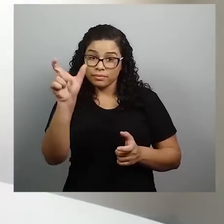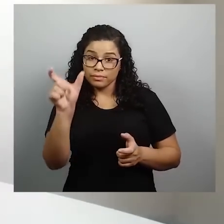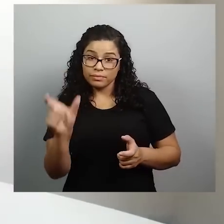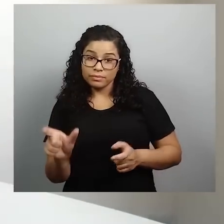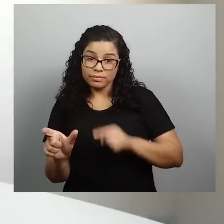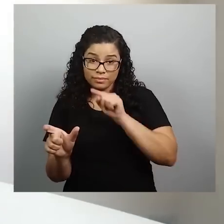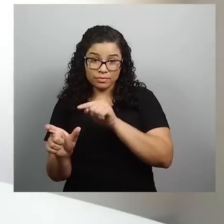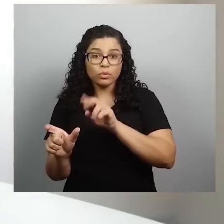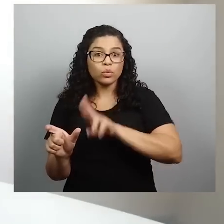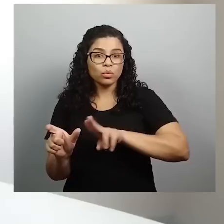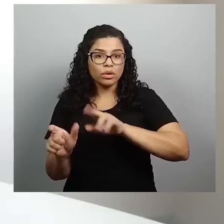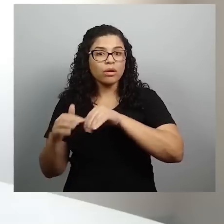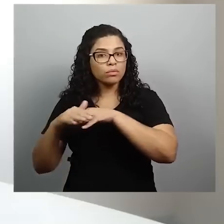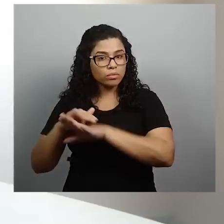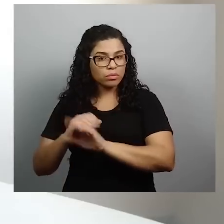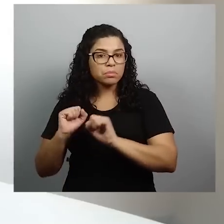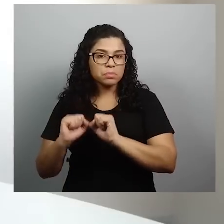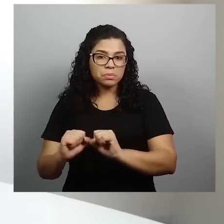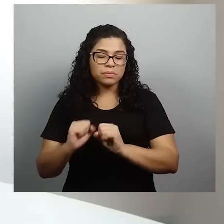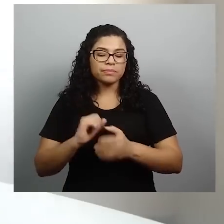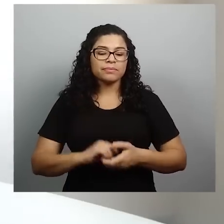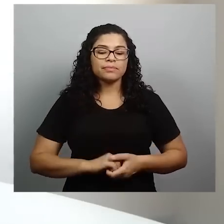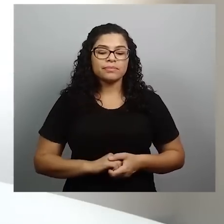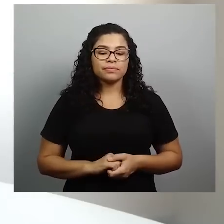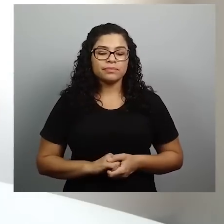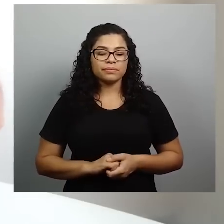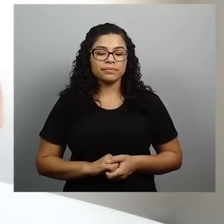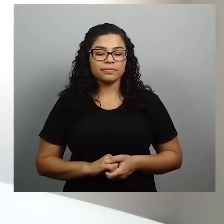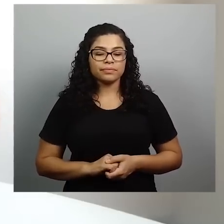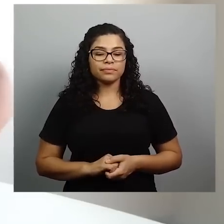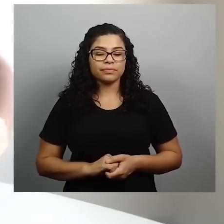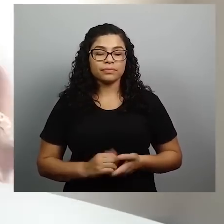Feito isso, reserve, nós vamos utilizar.